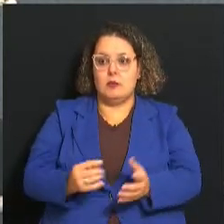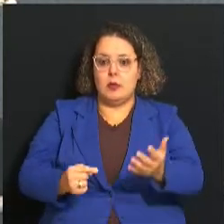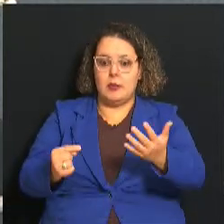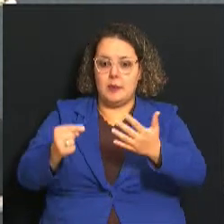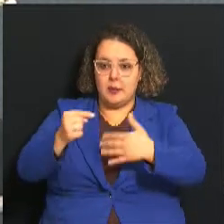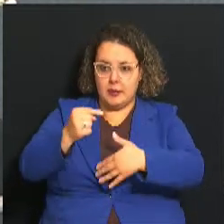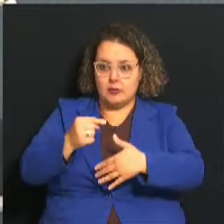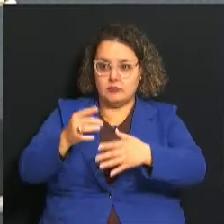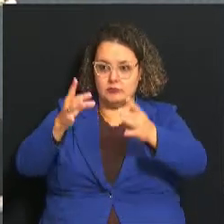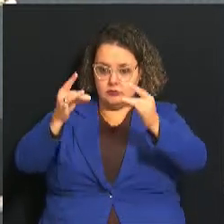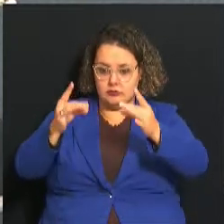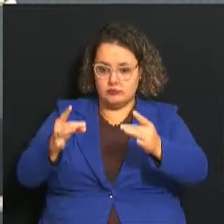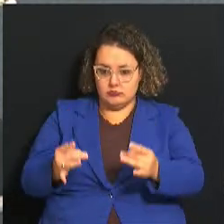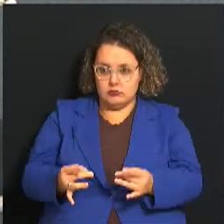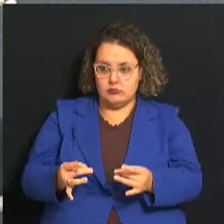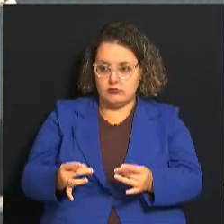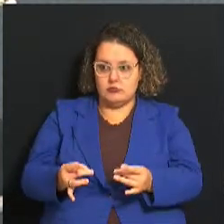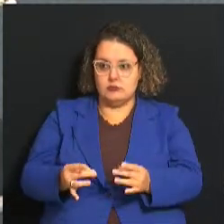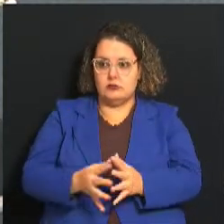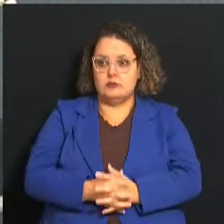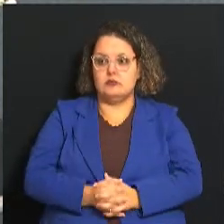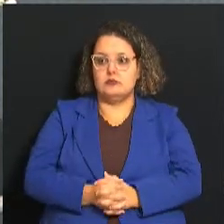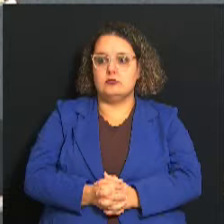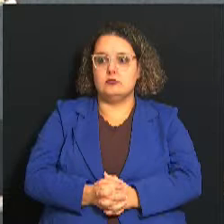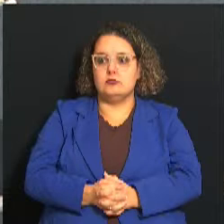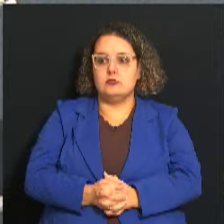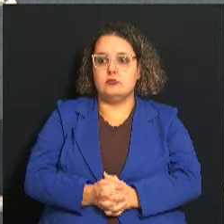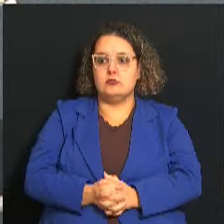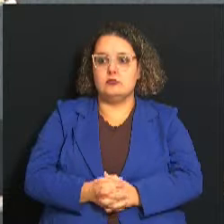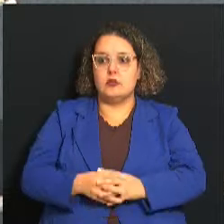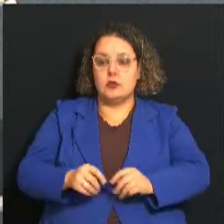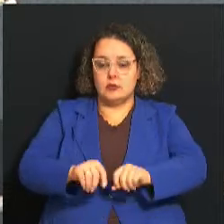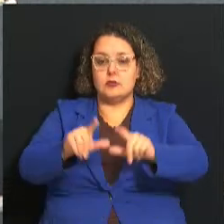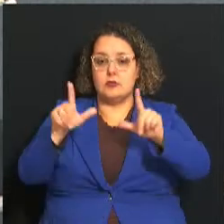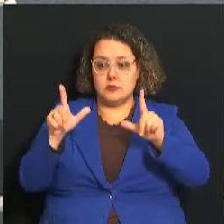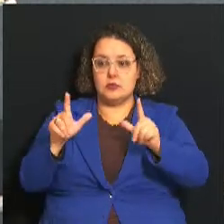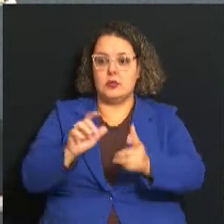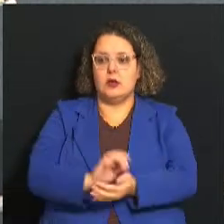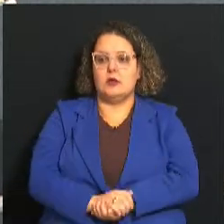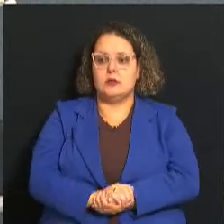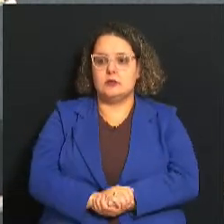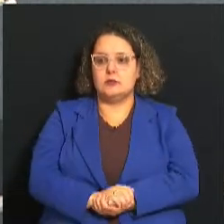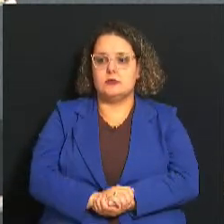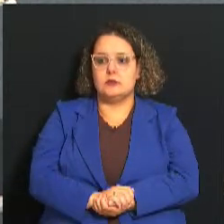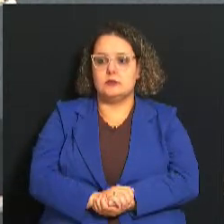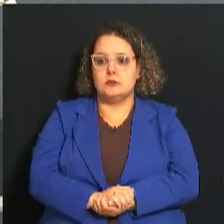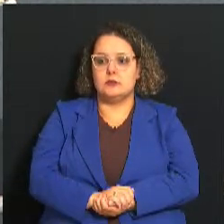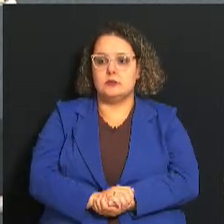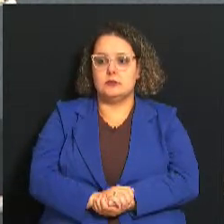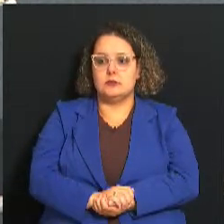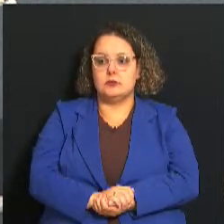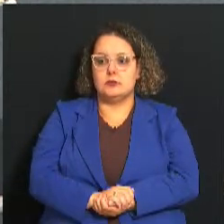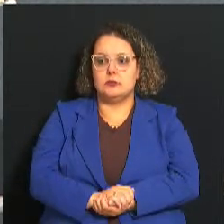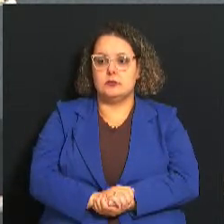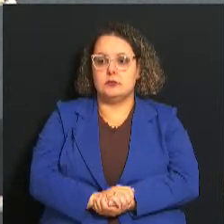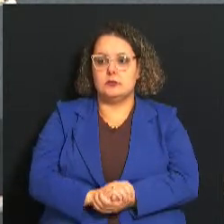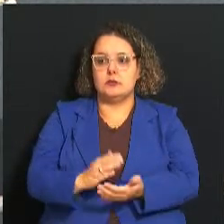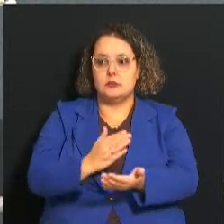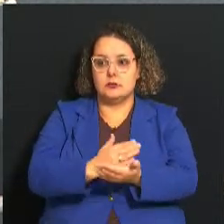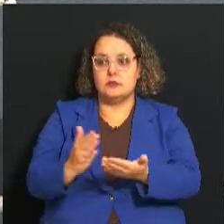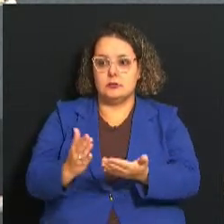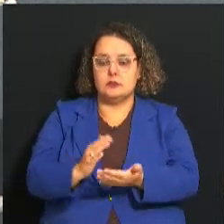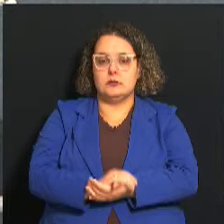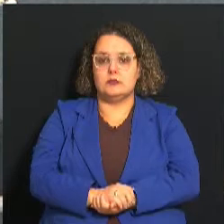eu levantei alguns destaques, porque logo no começo, quando abre de